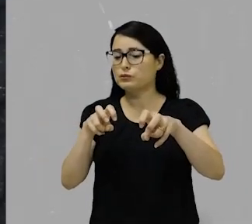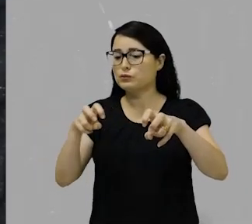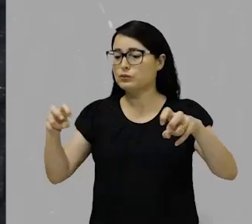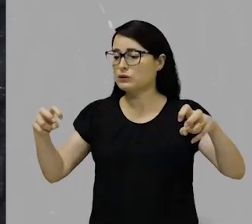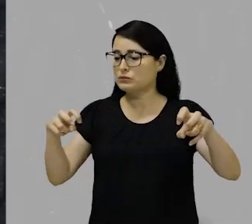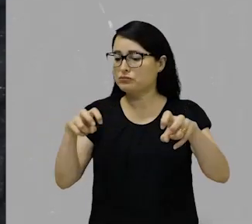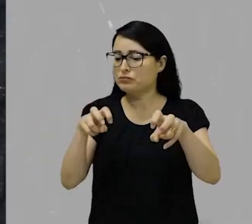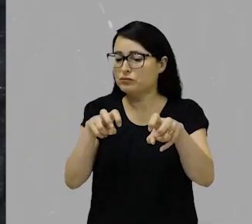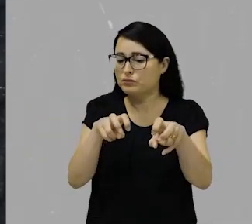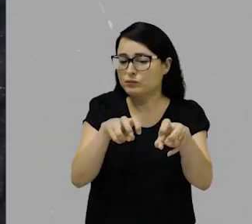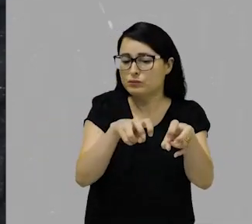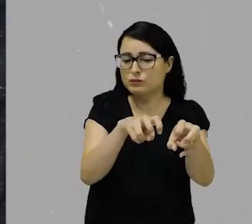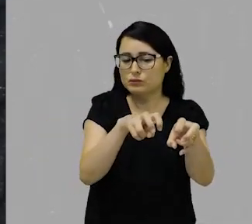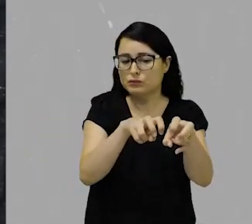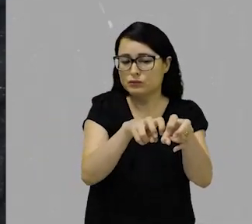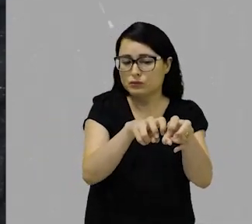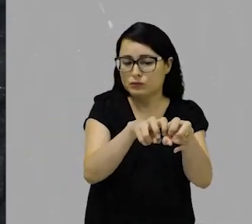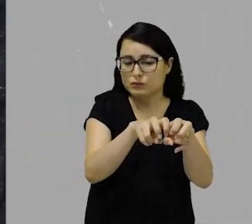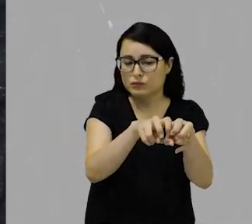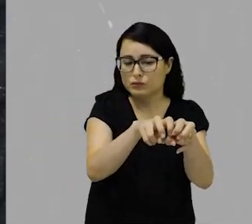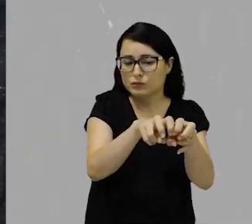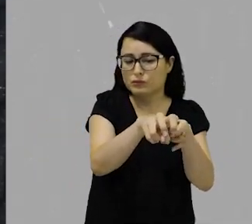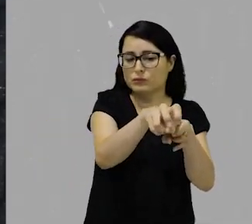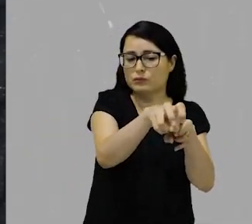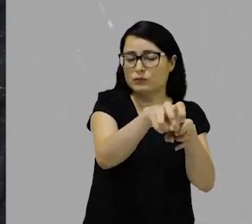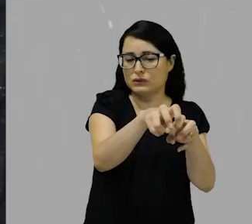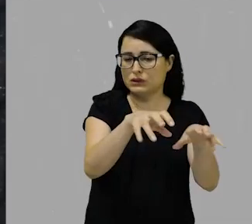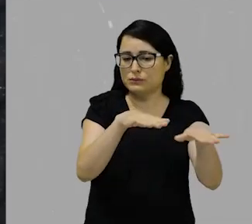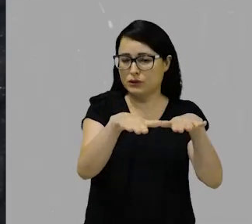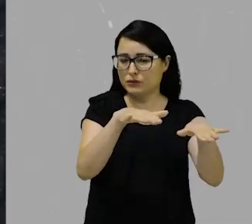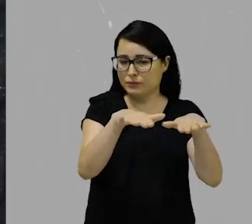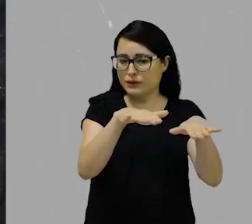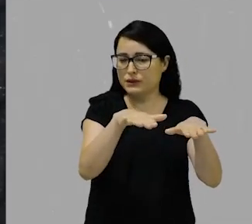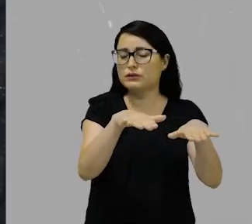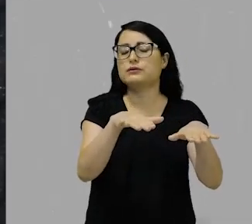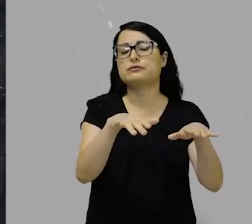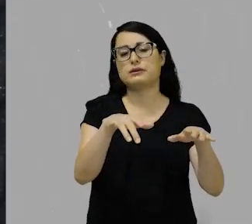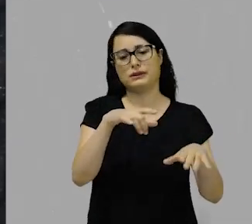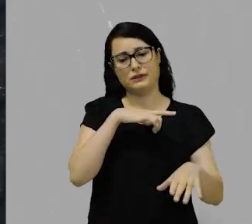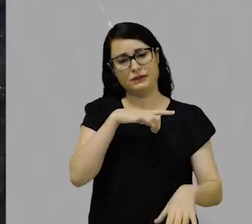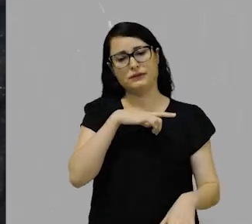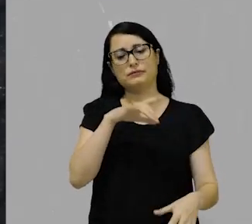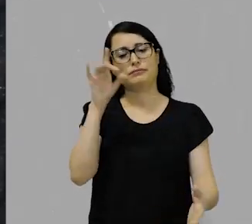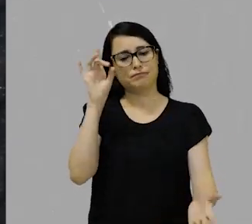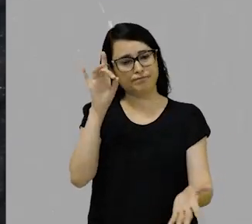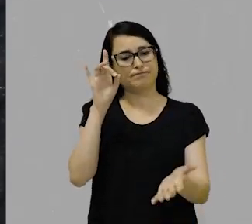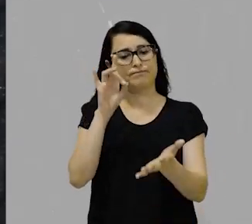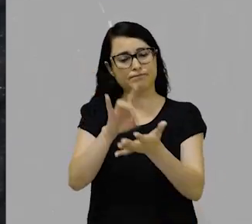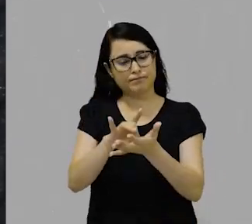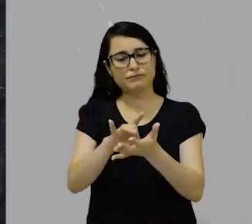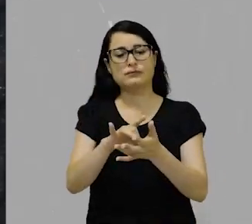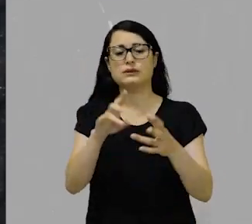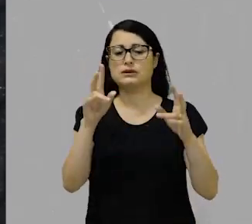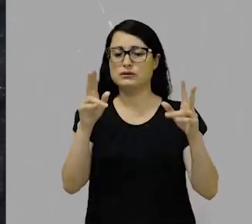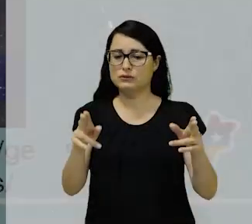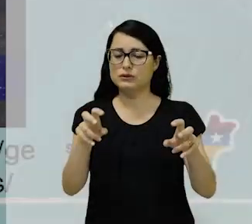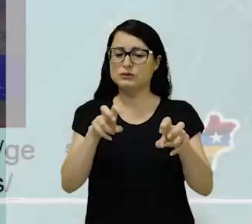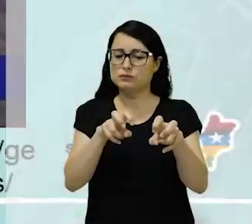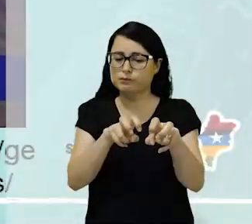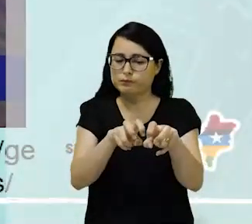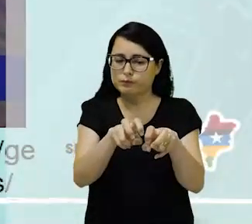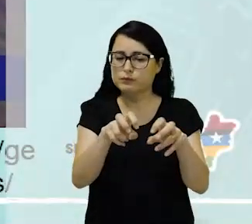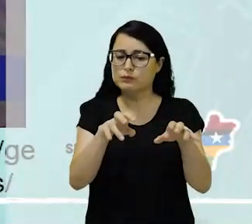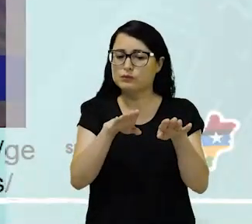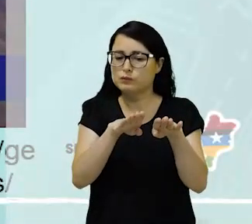com retrovisor. Não vai ter choque, não vai ter movimentação? Com certeza. É isso que acontece no limite transformante, galera,